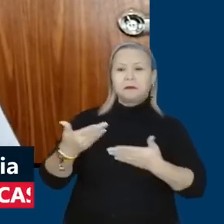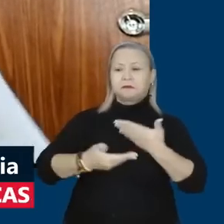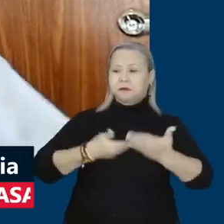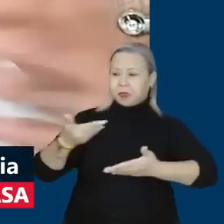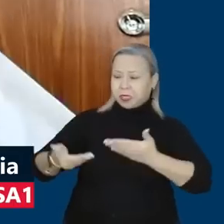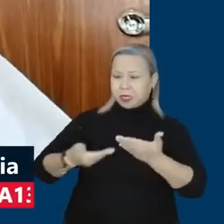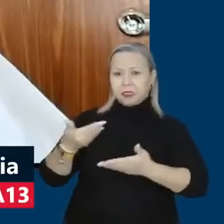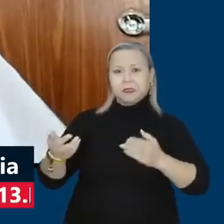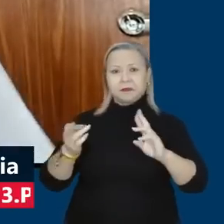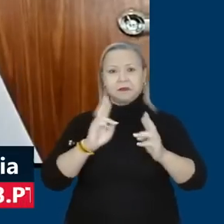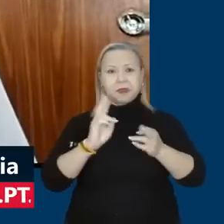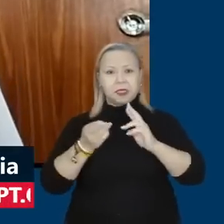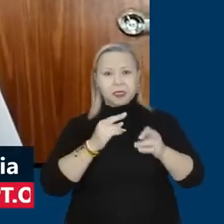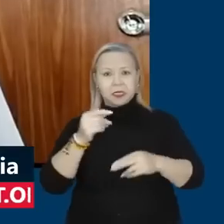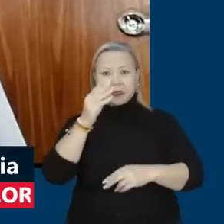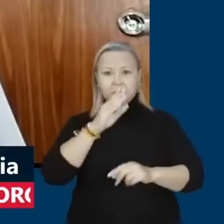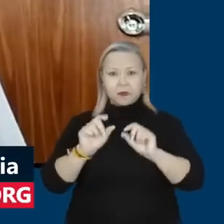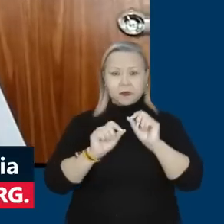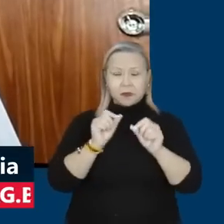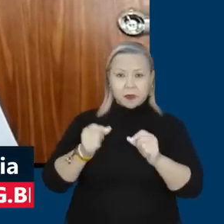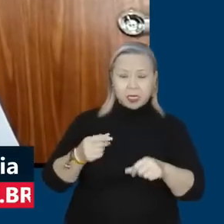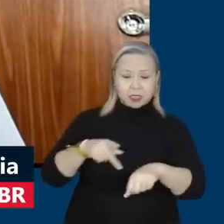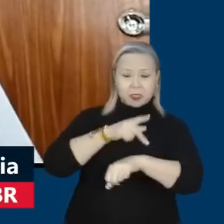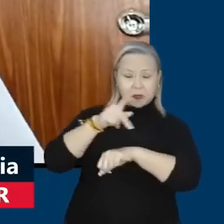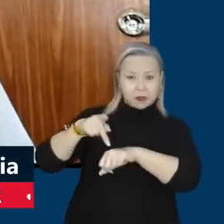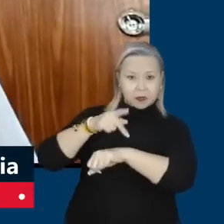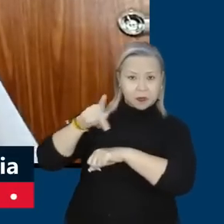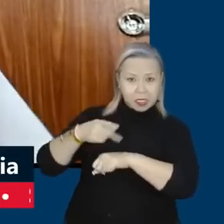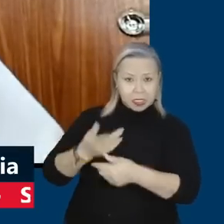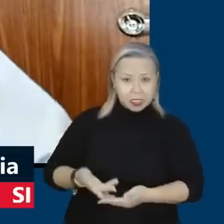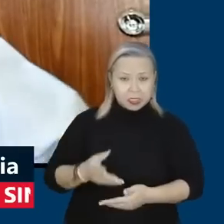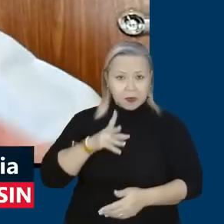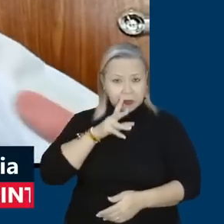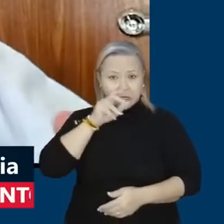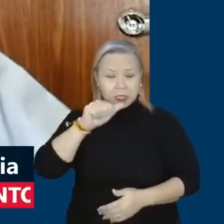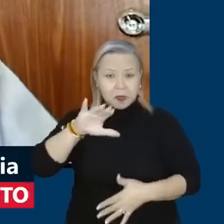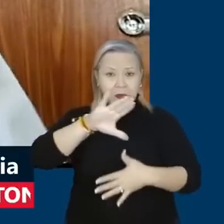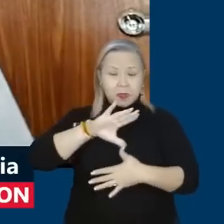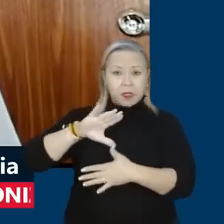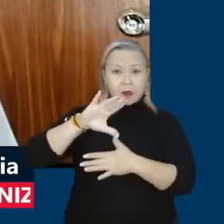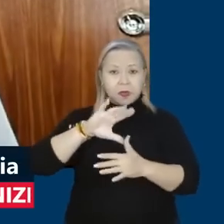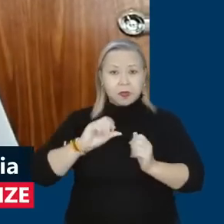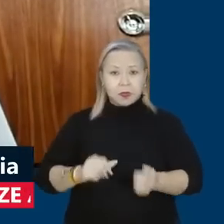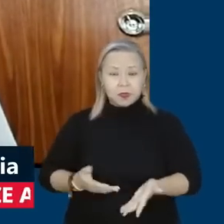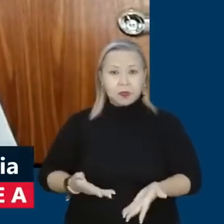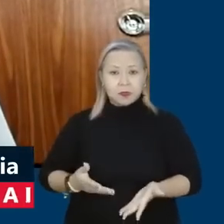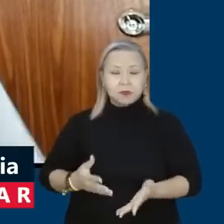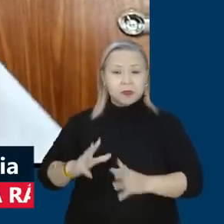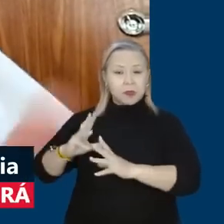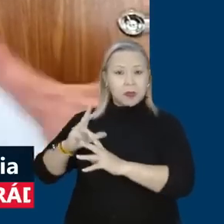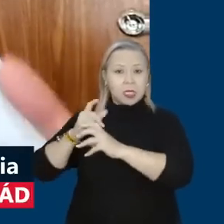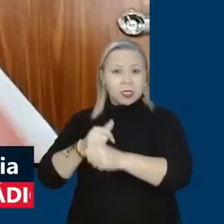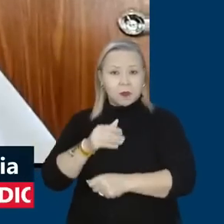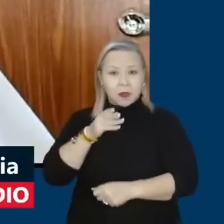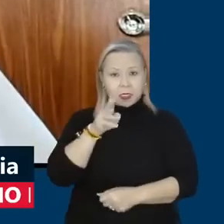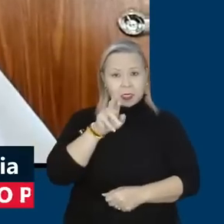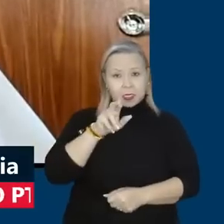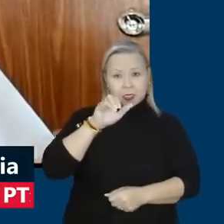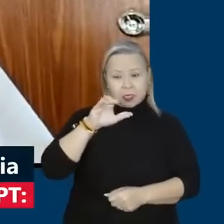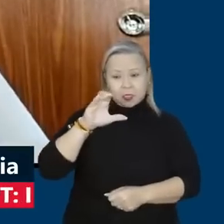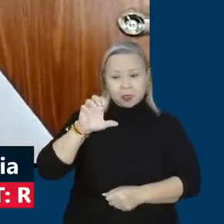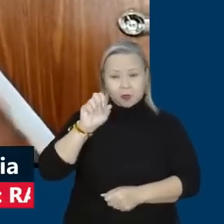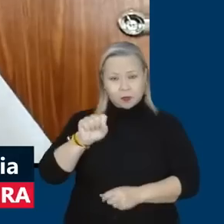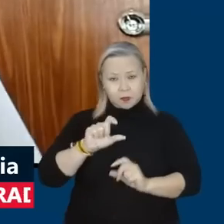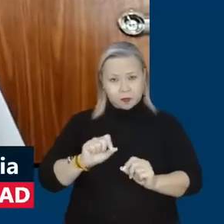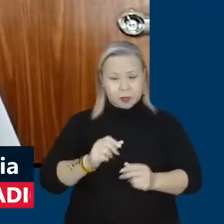a retomada dos BRICS, com o fortalecimento do Mercosul, ou seja, uma maneira de fortalecermos em relação ao resto